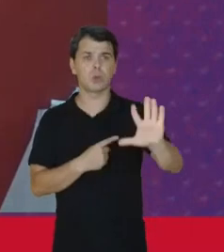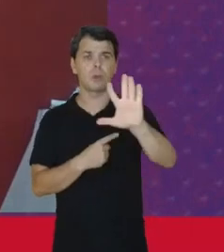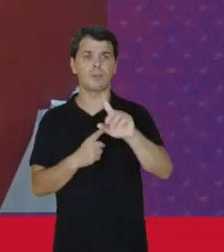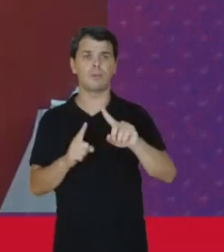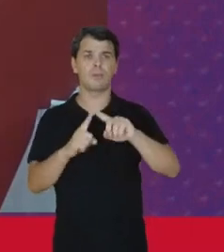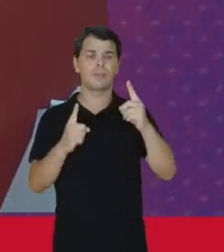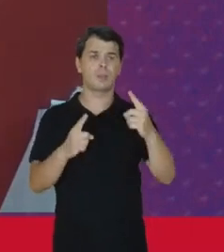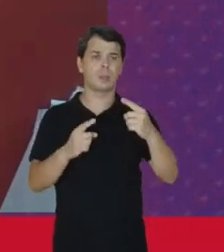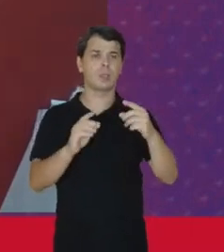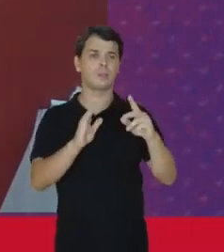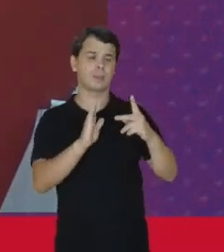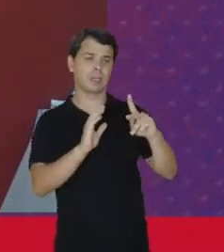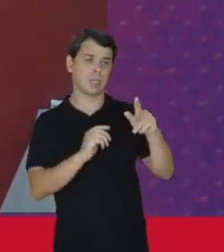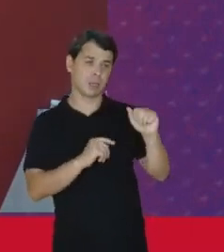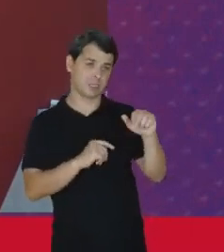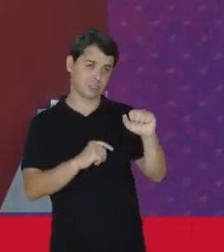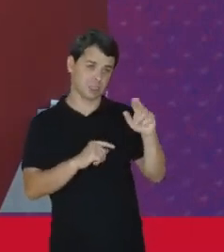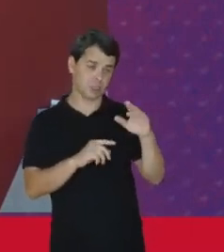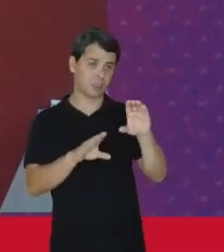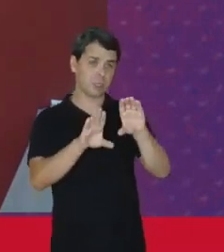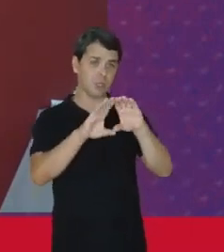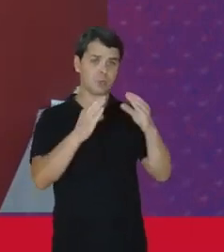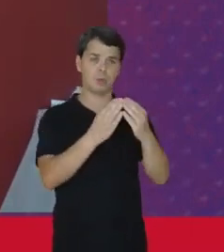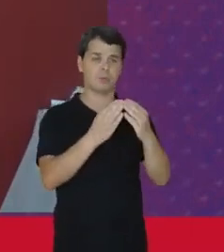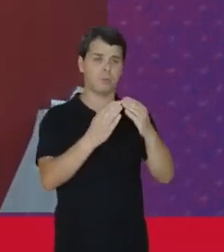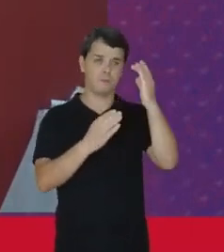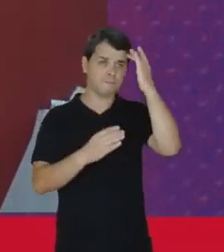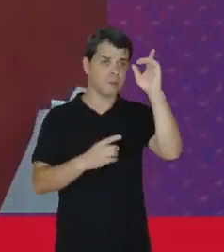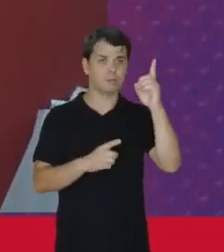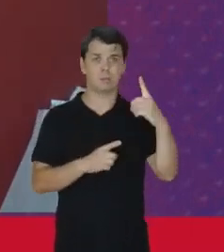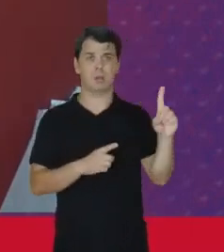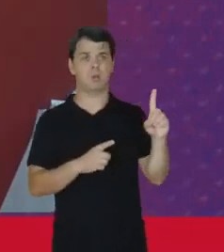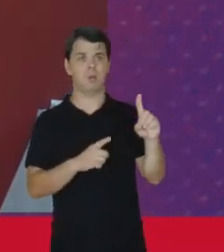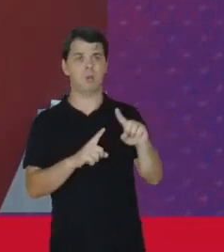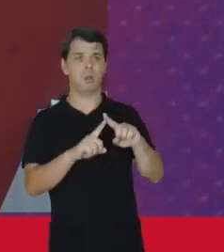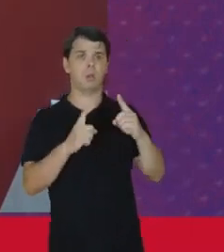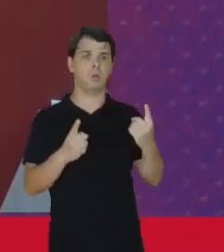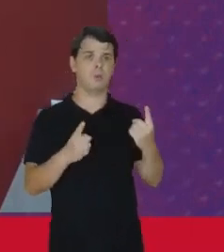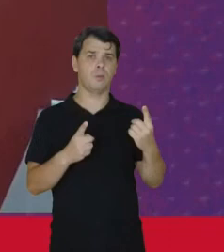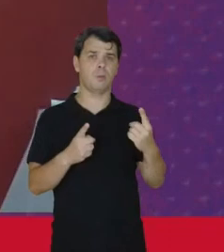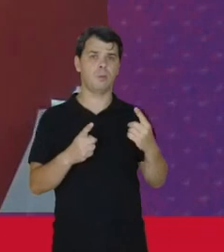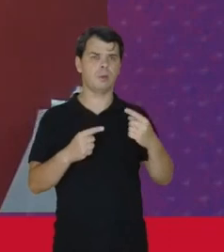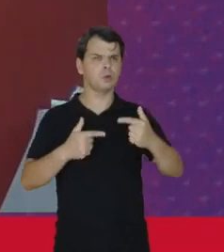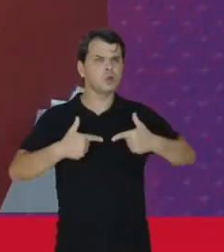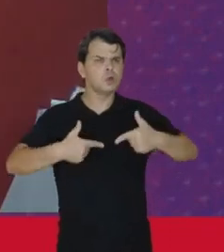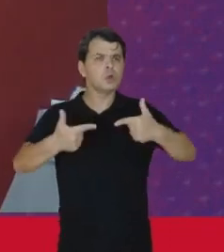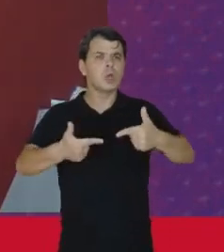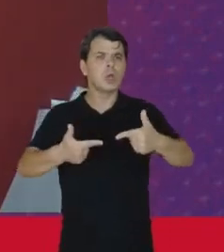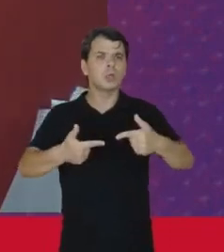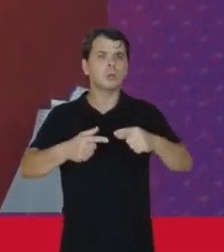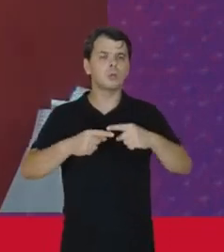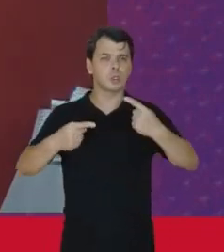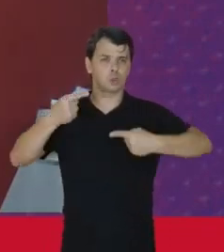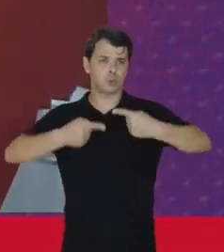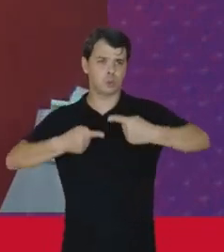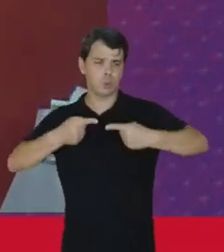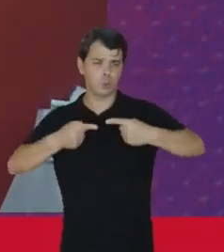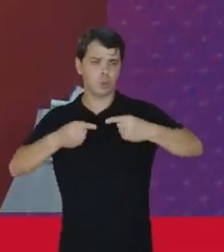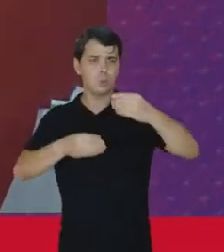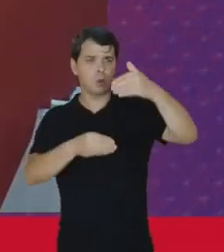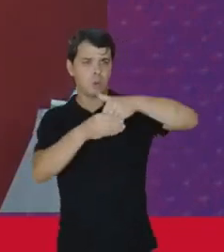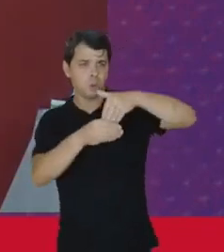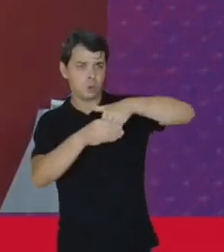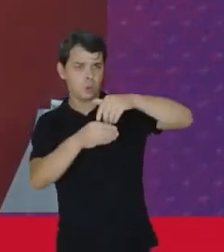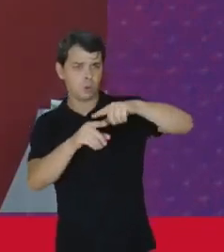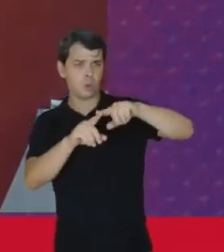a gente está no sindicato, na comunidade, não é fácil. Mas quando a gente vai para o fronte geral de uma disputa eleitoral,